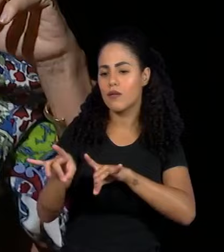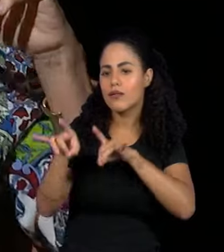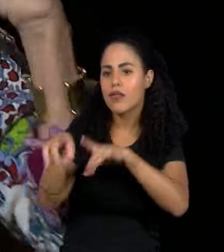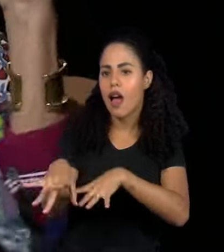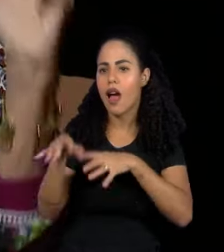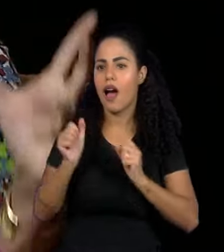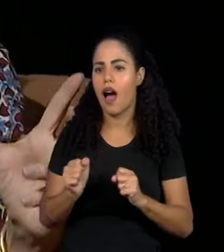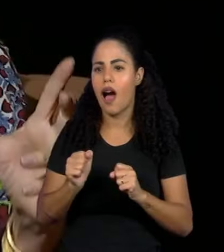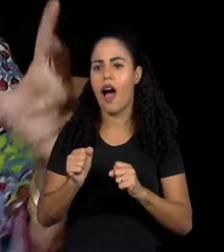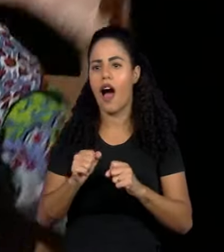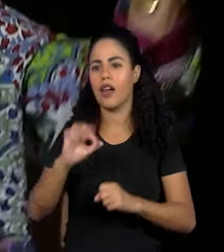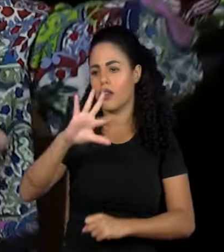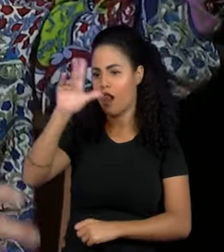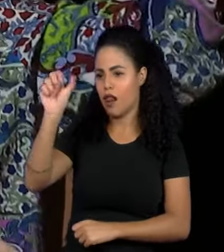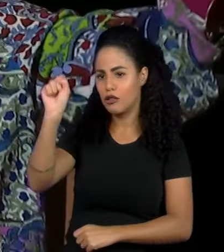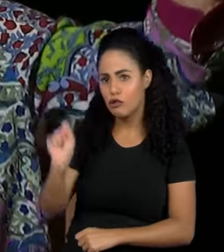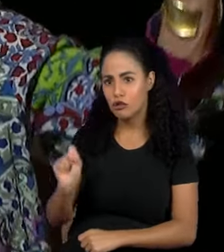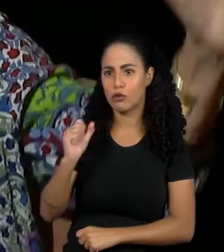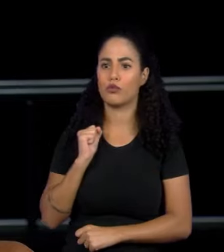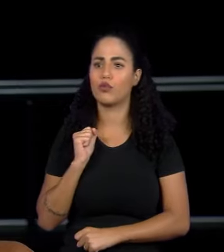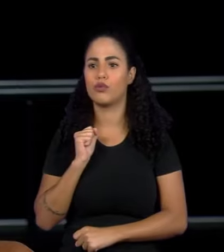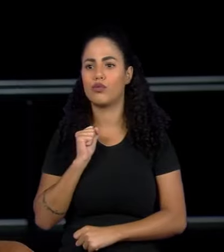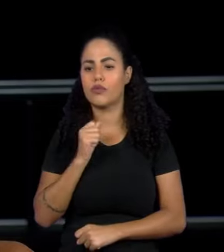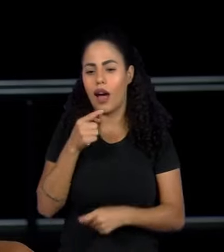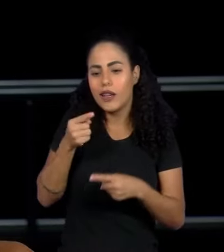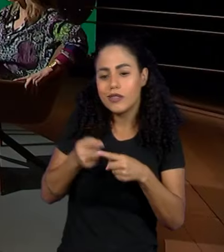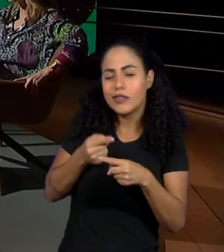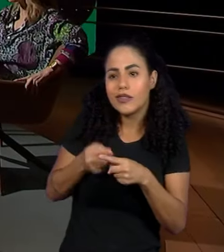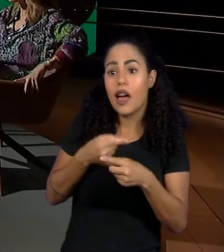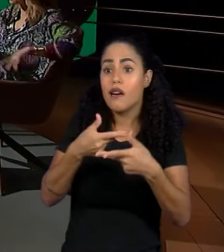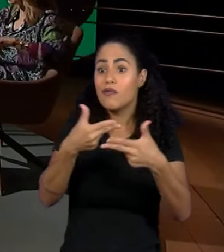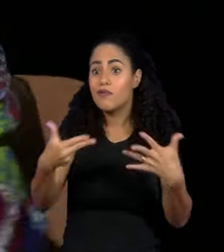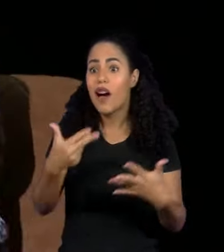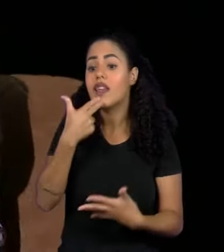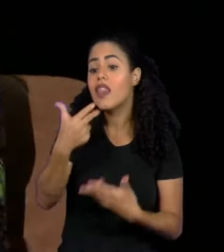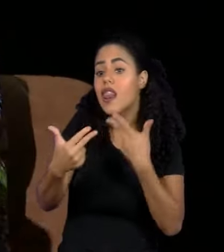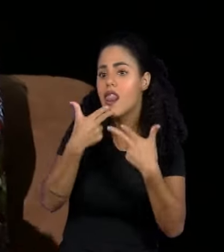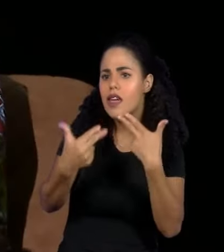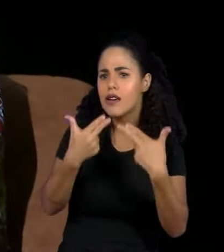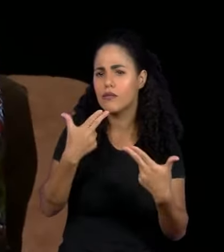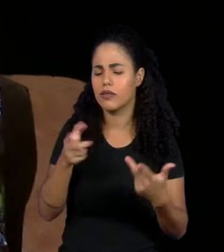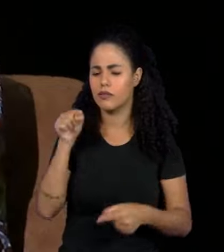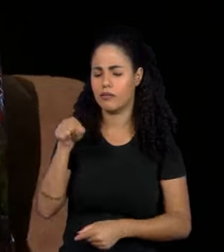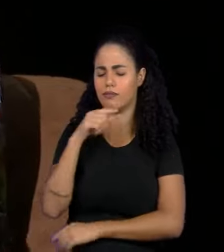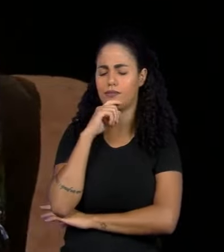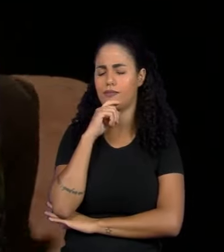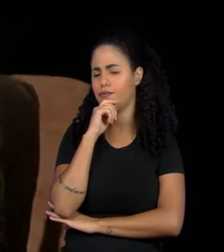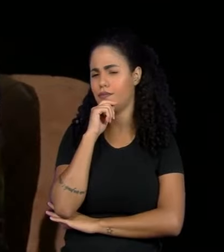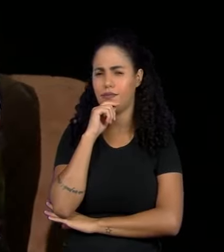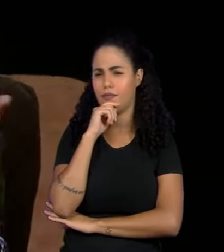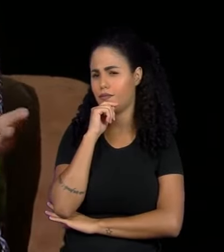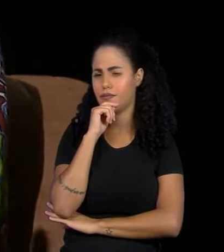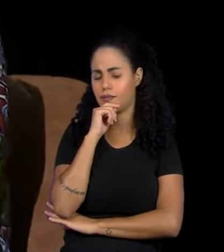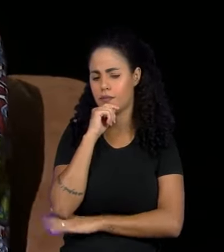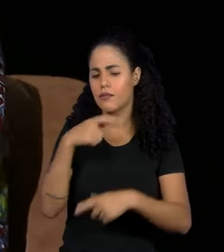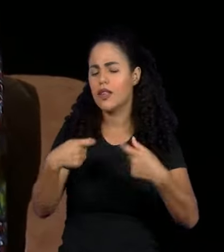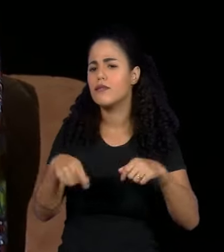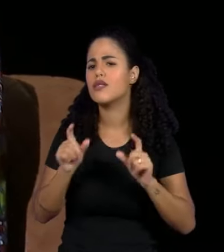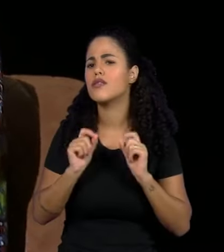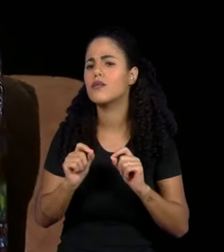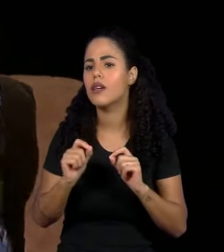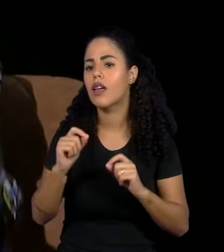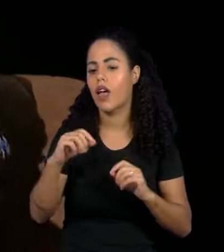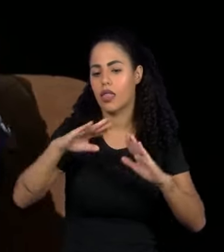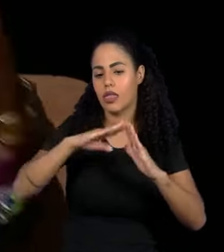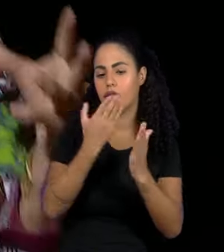australiano, sul-africano, ingleses. Essas pessoas todas, então, não achavam necessário que os filhos estudassem